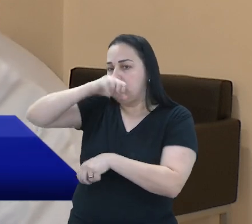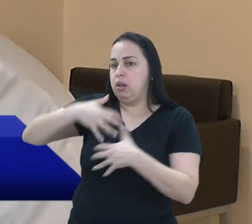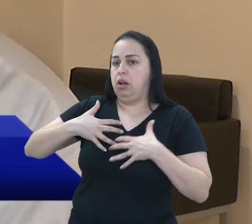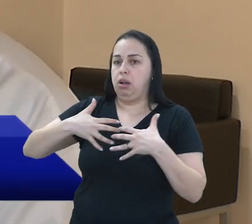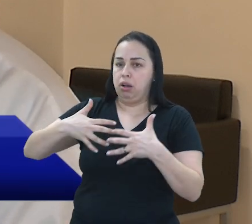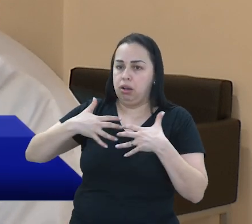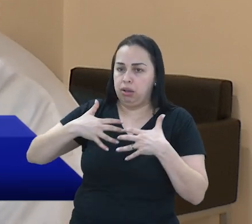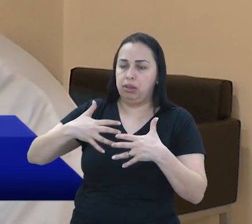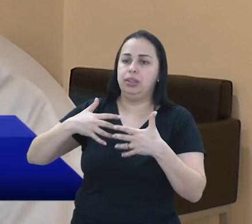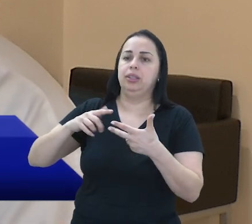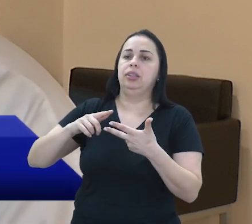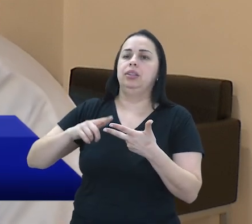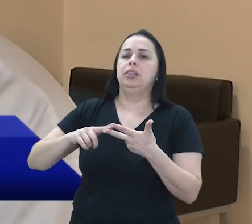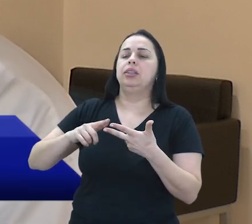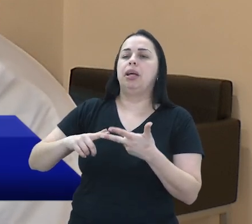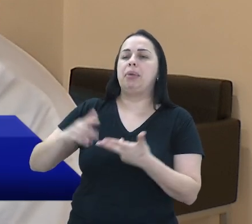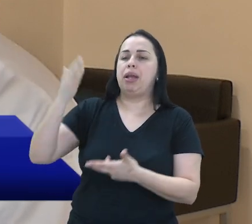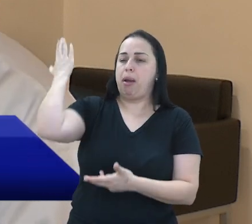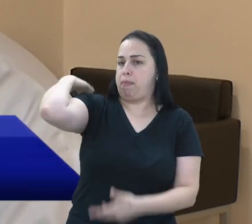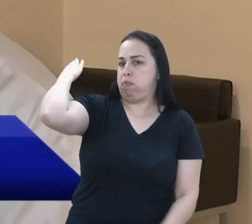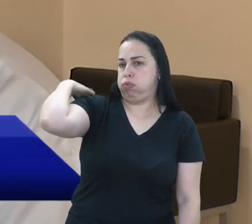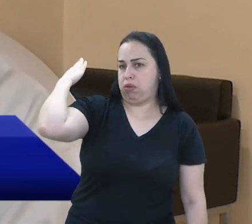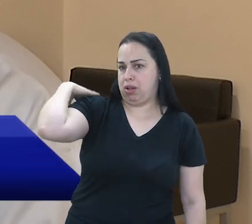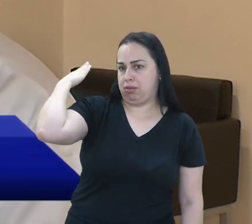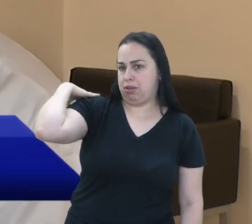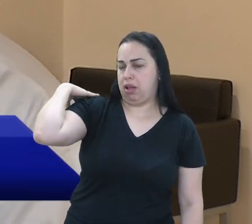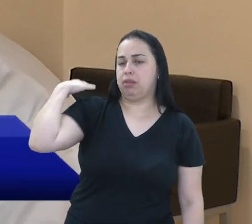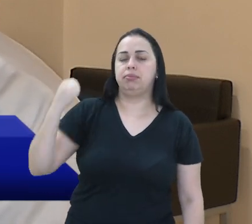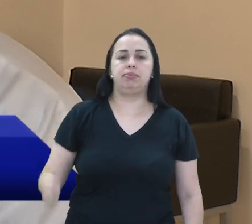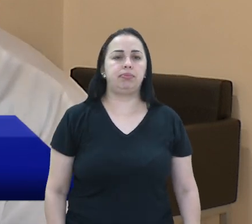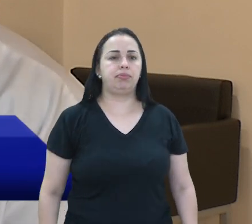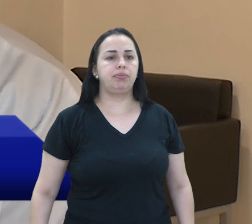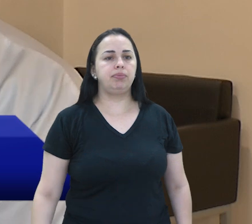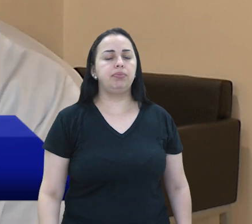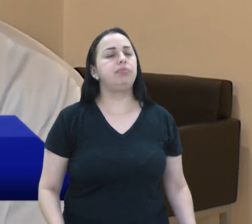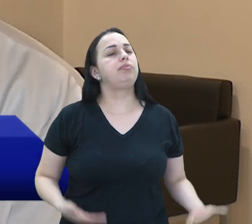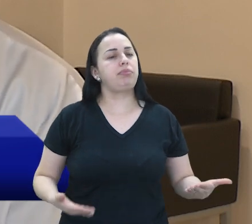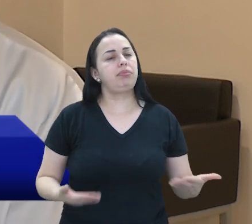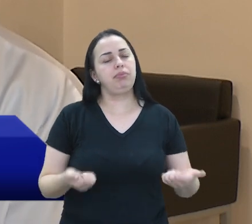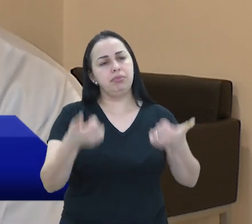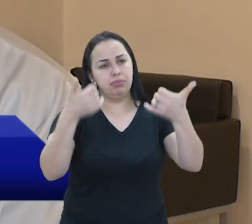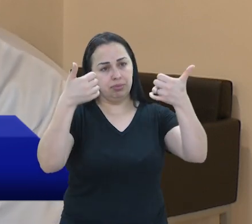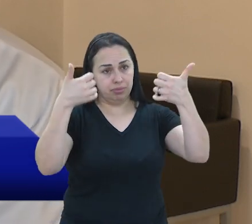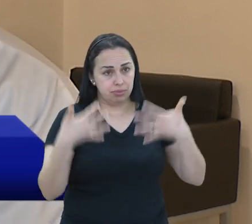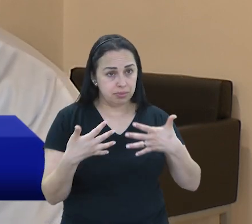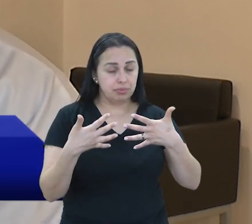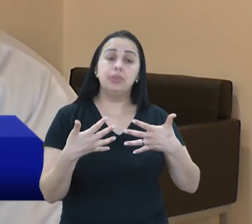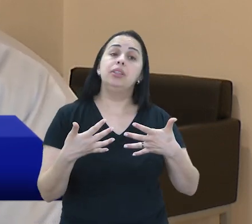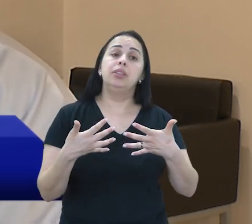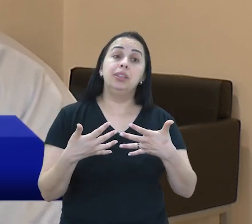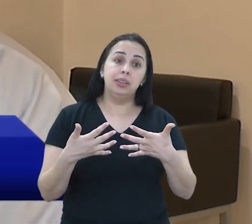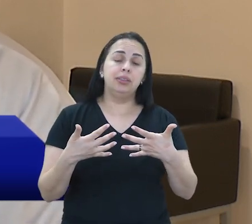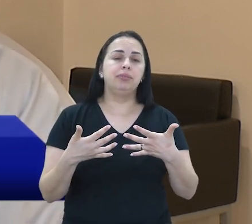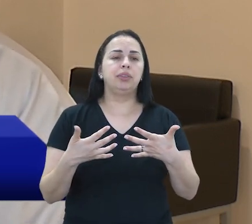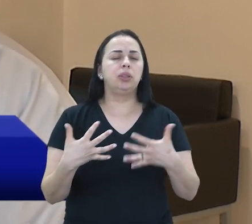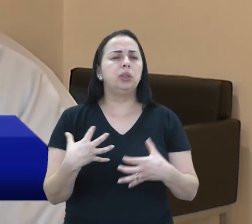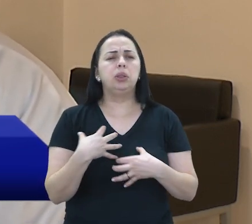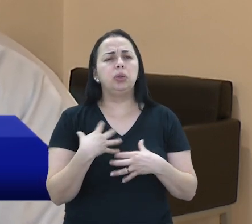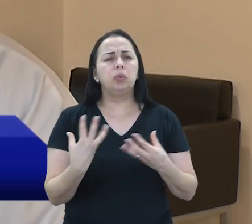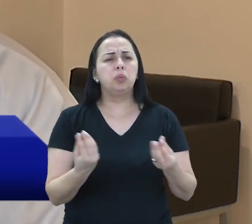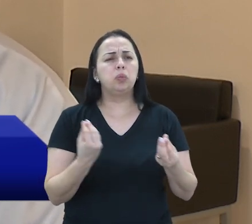como asma, DPOC, que é a bronquite, e o enfisema pulmonar. E falando um pouco sobre essas questões